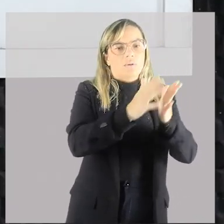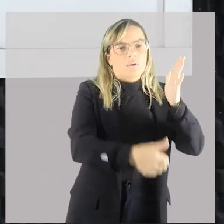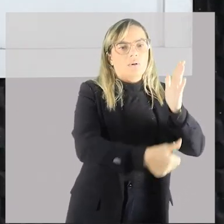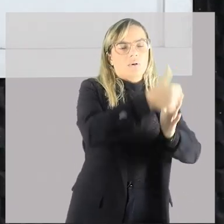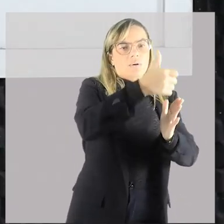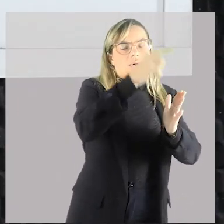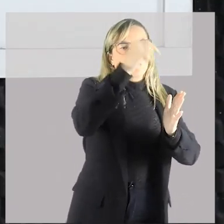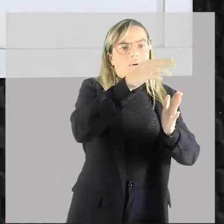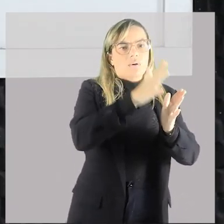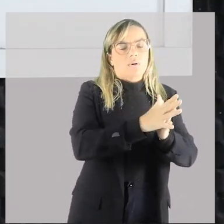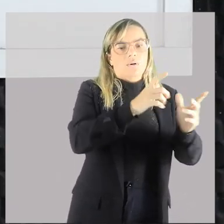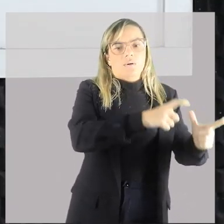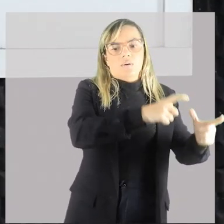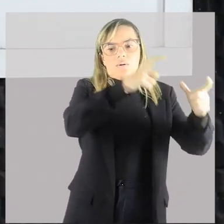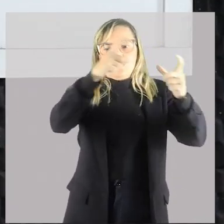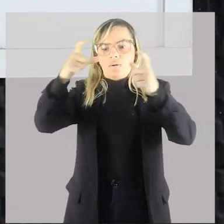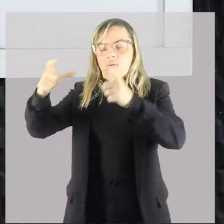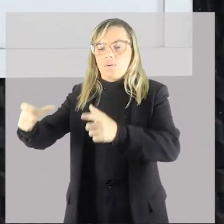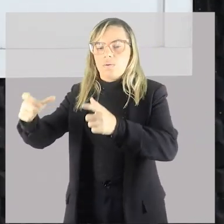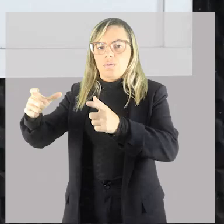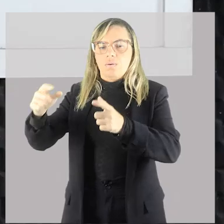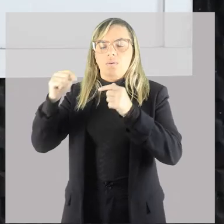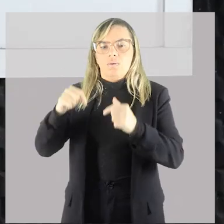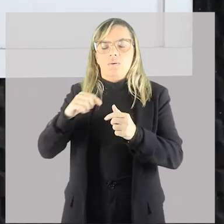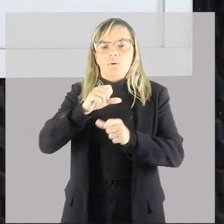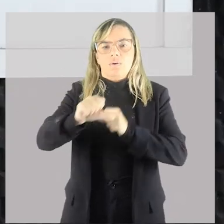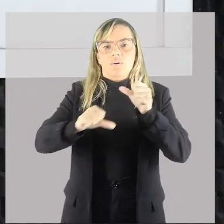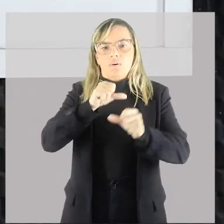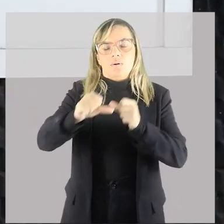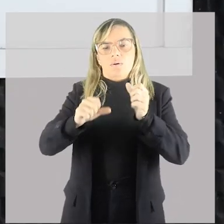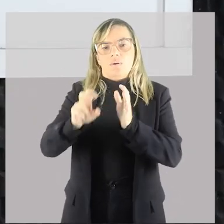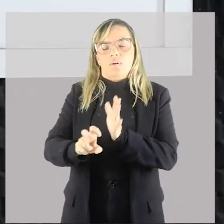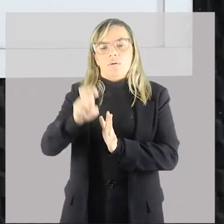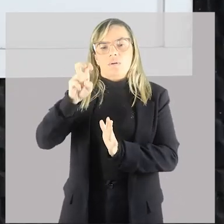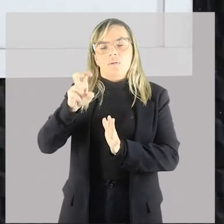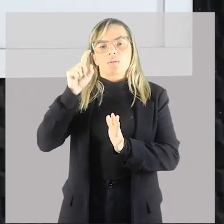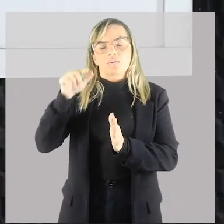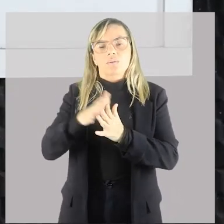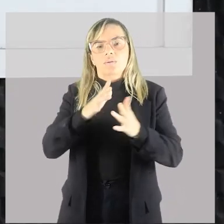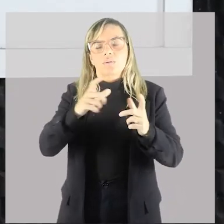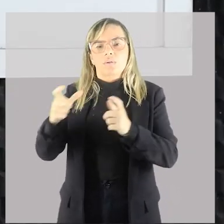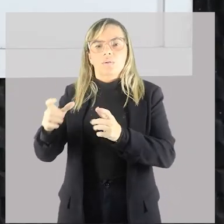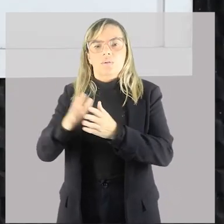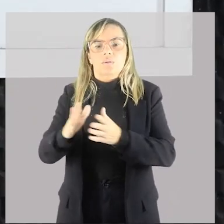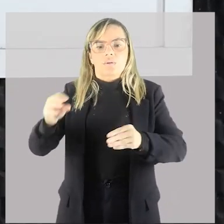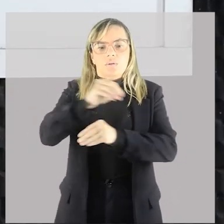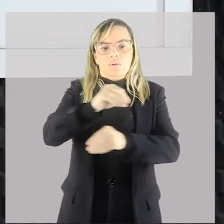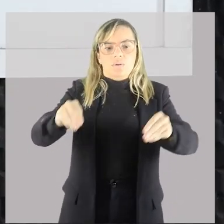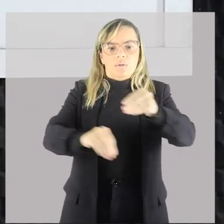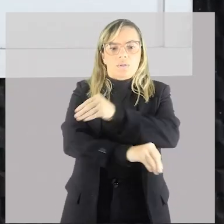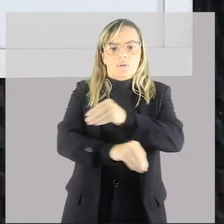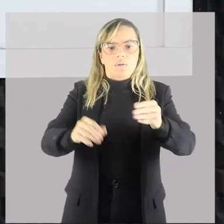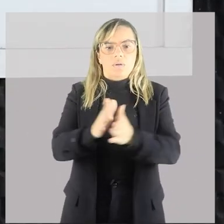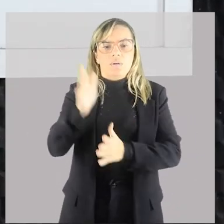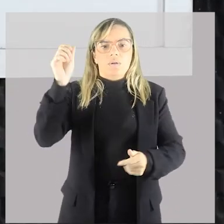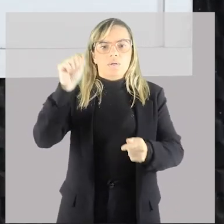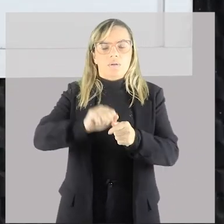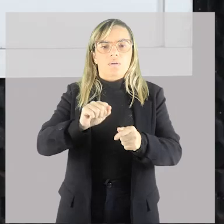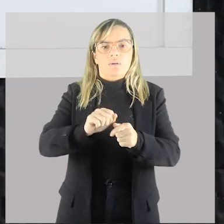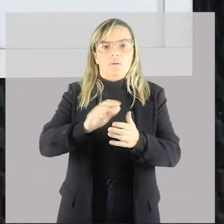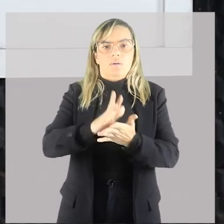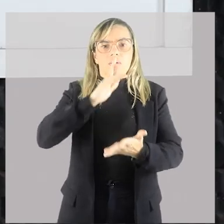primeiro lugar e boto ele lá para o quinto e faço essas trocas. Então, cada troca que você faz